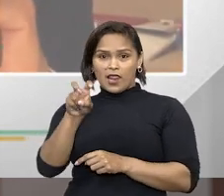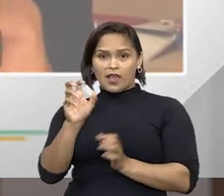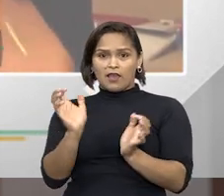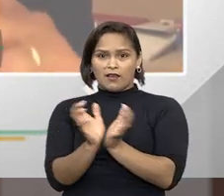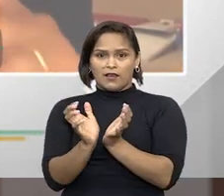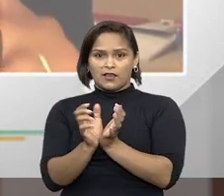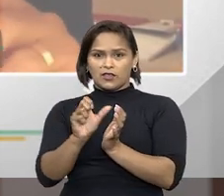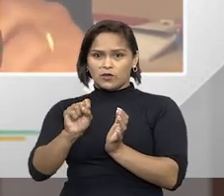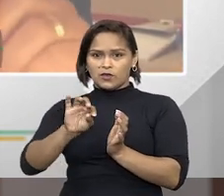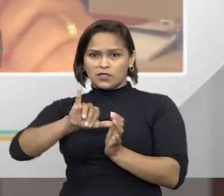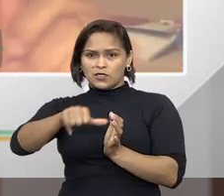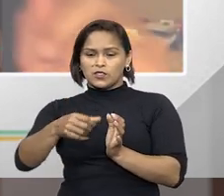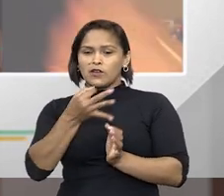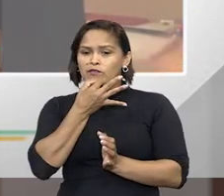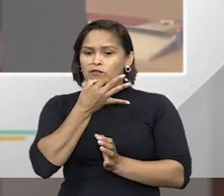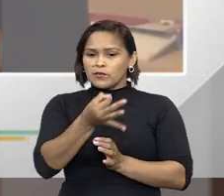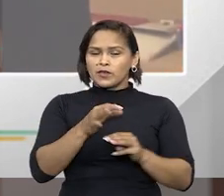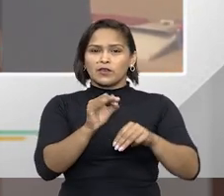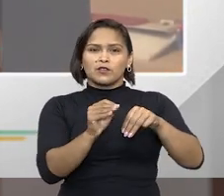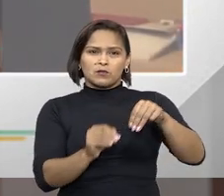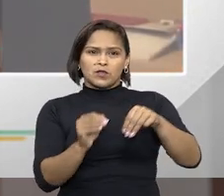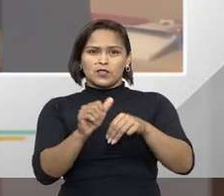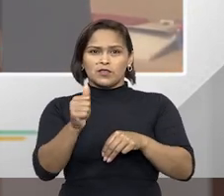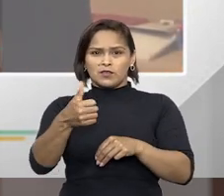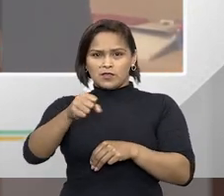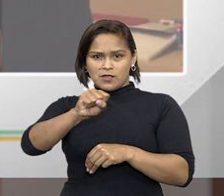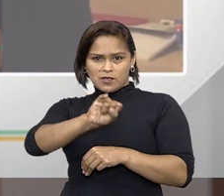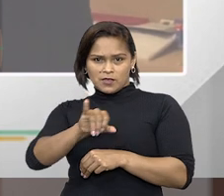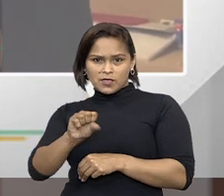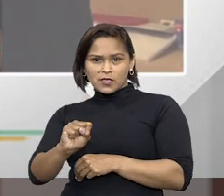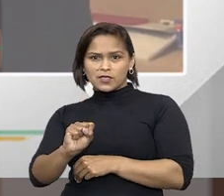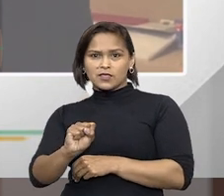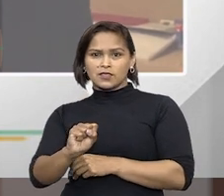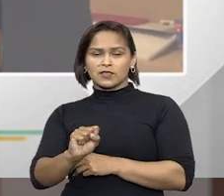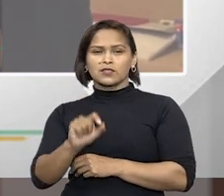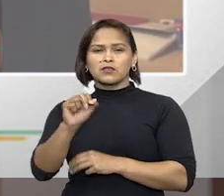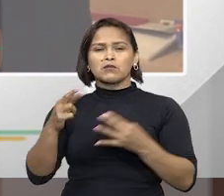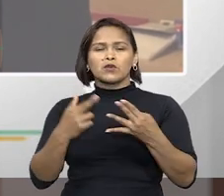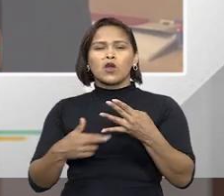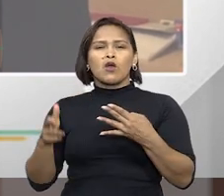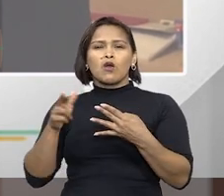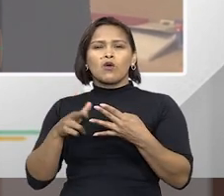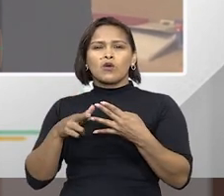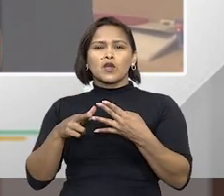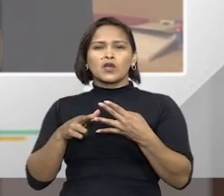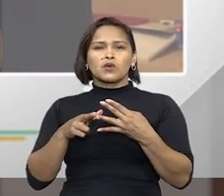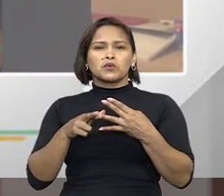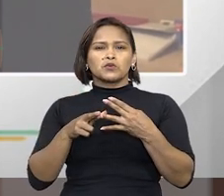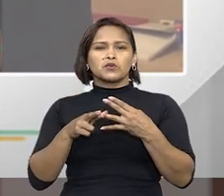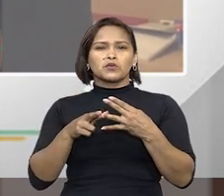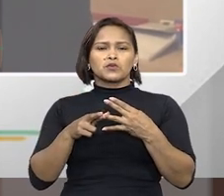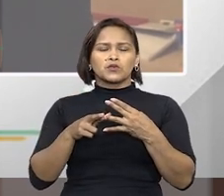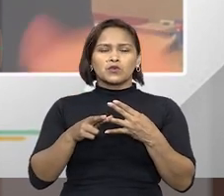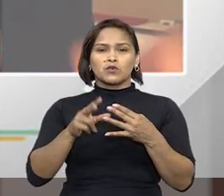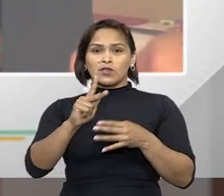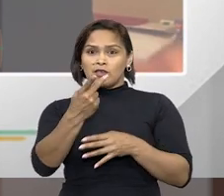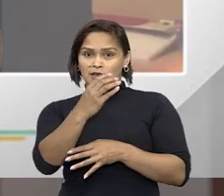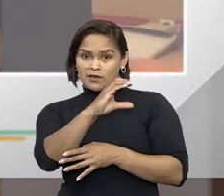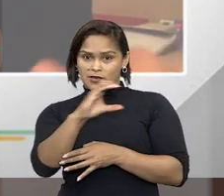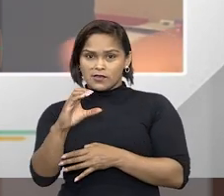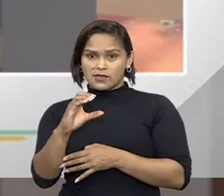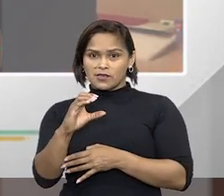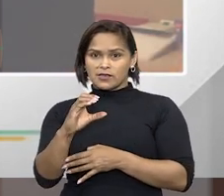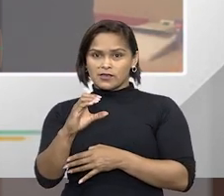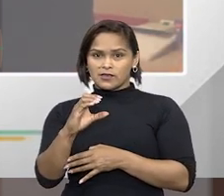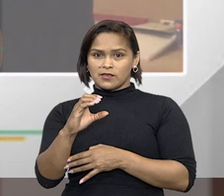sugestão do ministro Assis Toledo, um recurso ordinário em habeas corpus passou